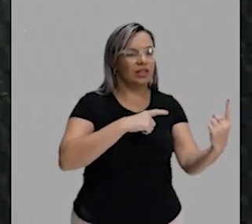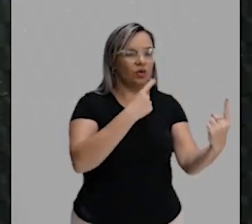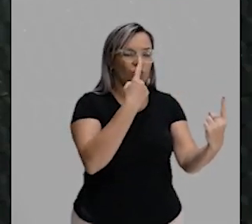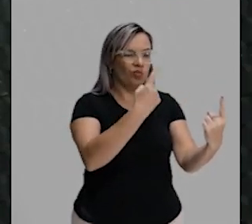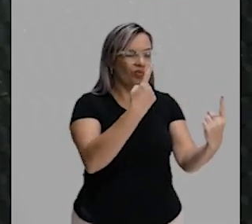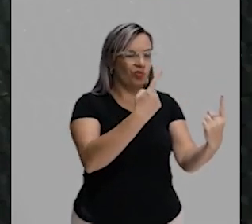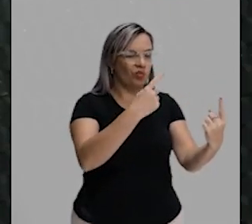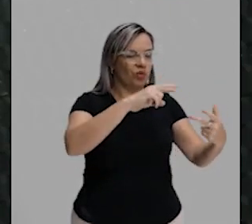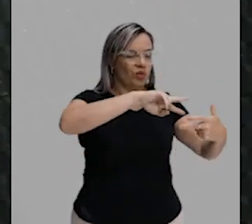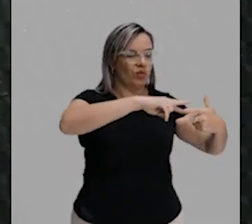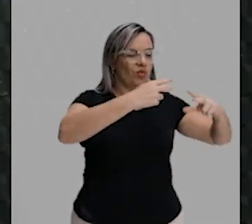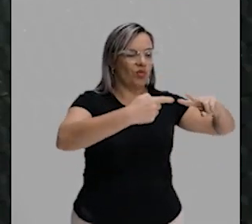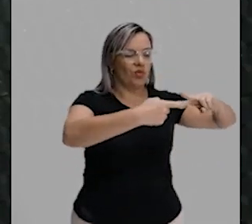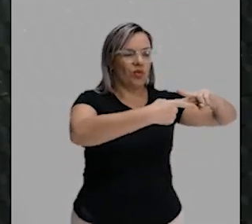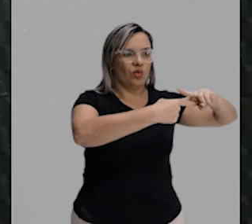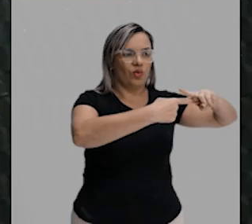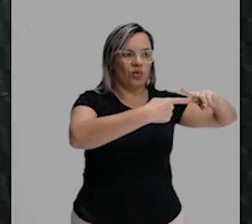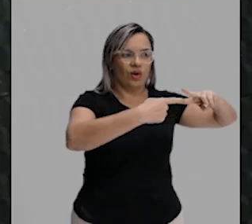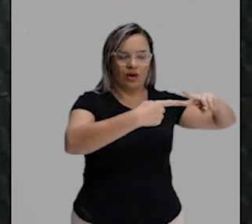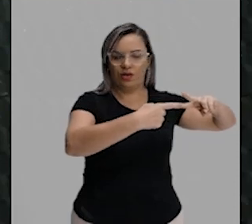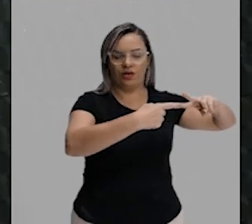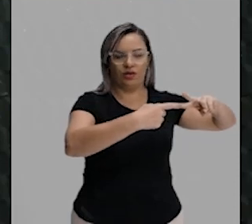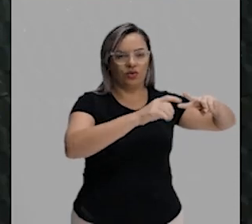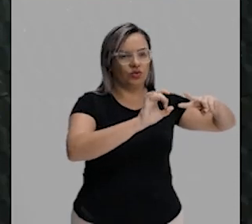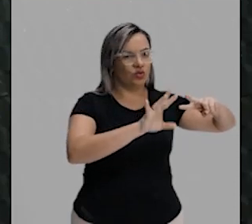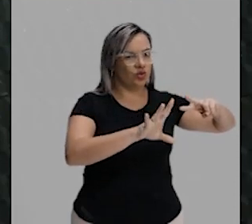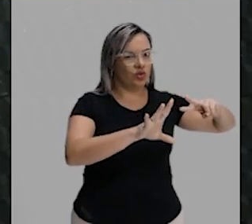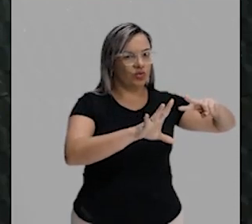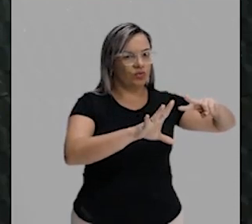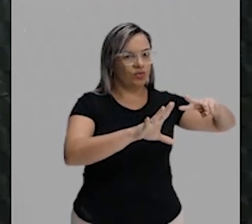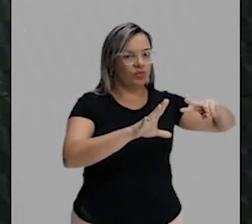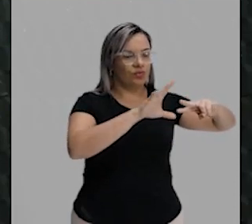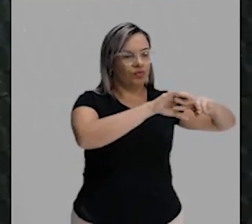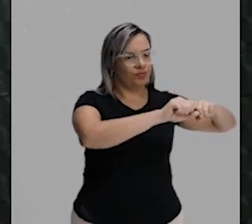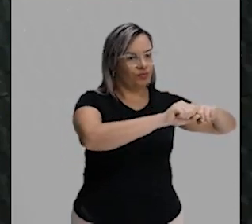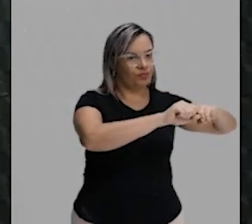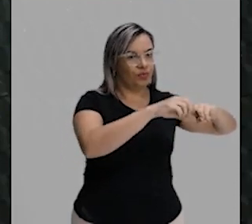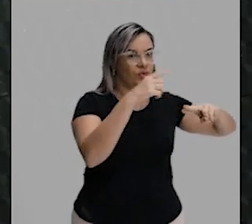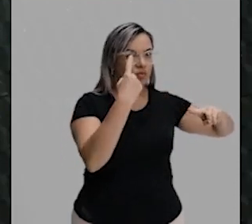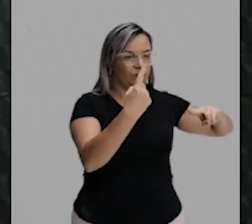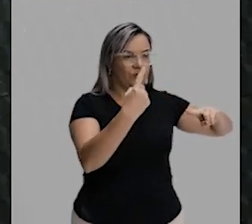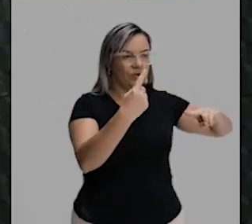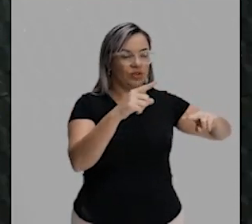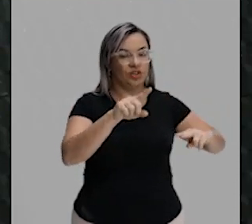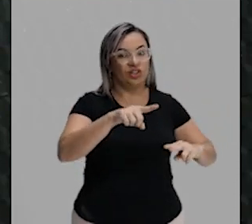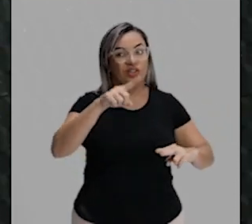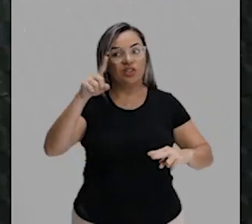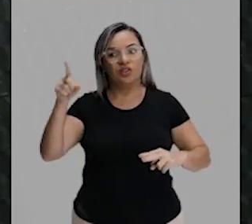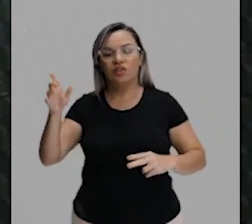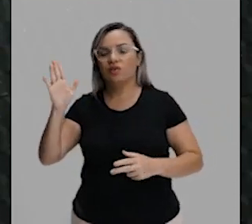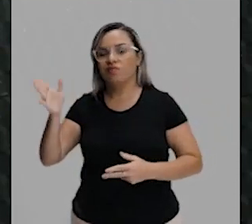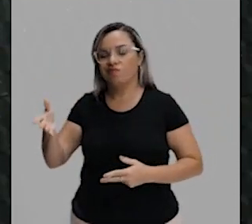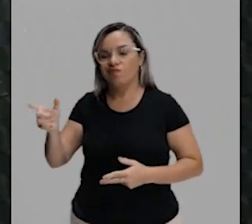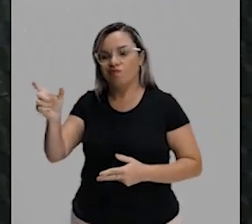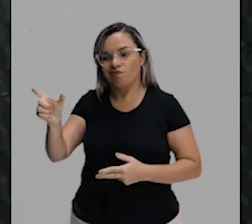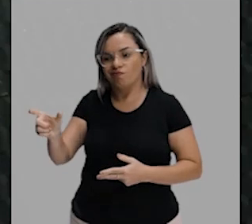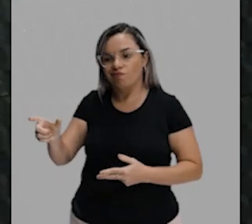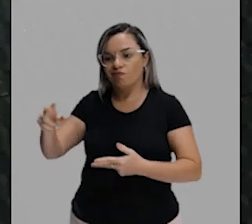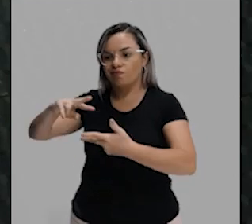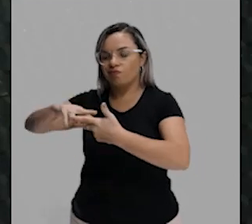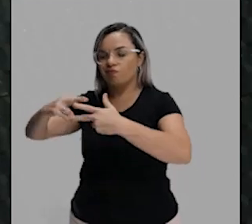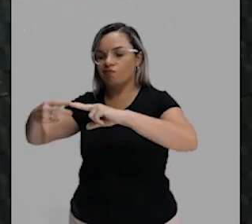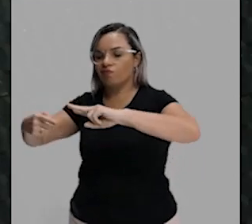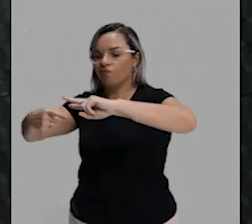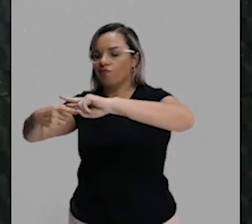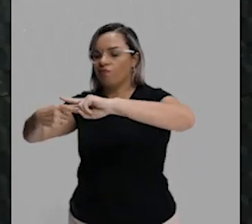alelo. Então, é o alelo letal dominante. No caso do letal recessivo, ele vai gerar a morte do